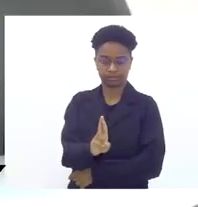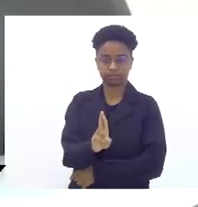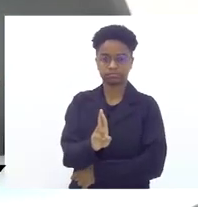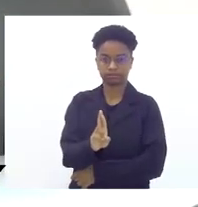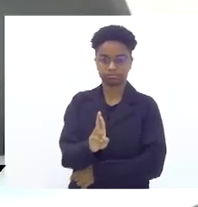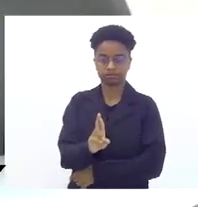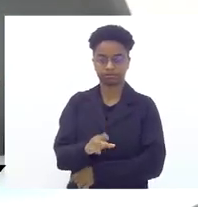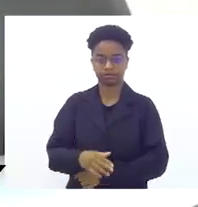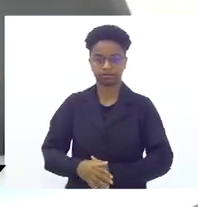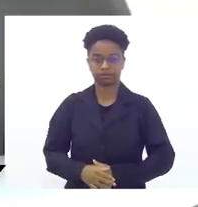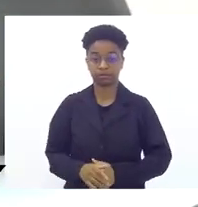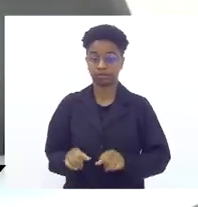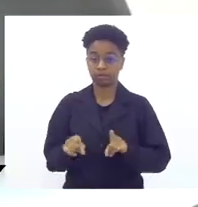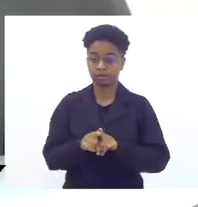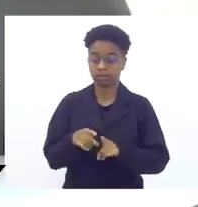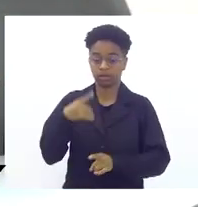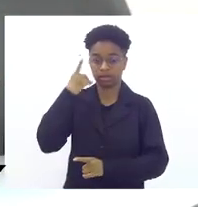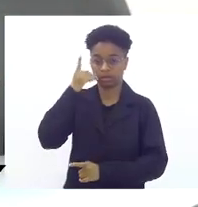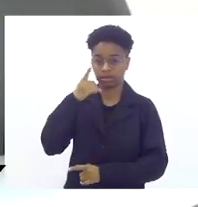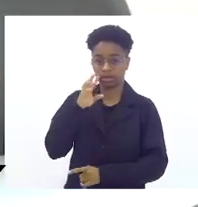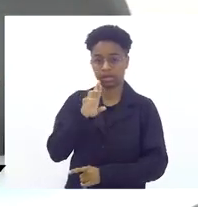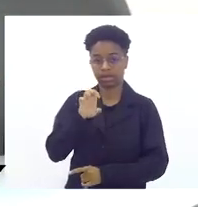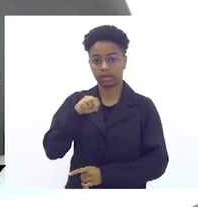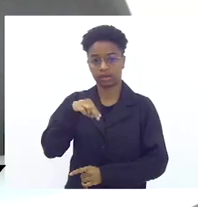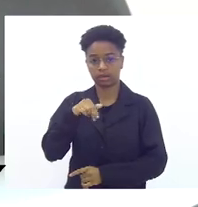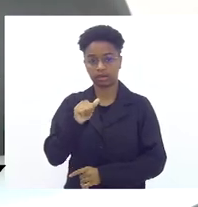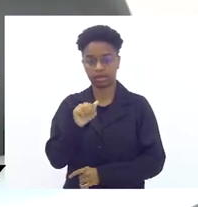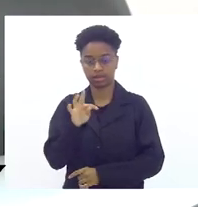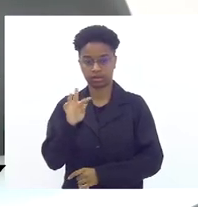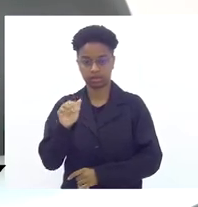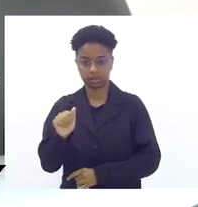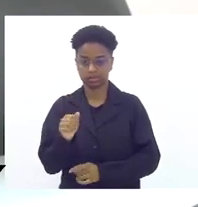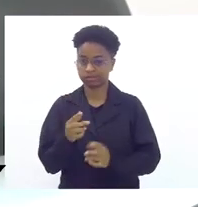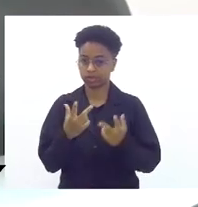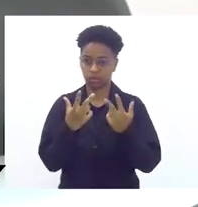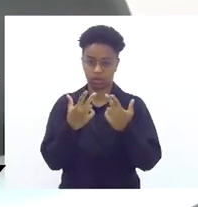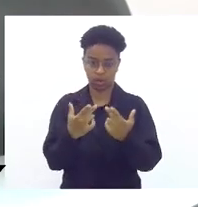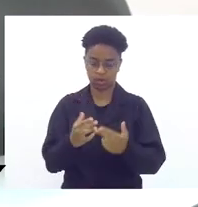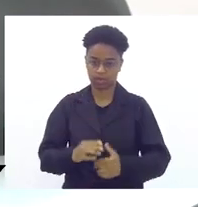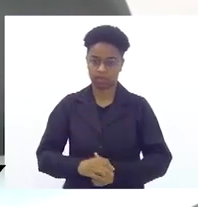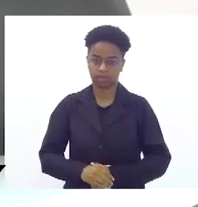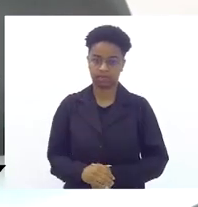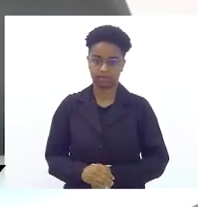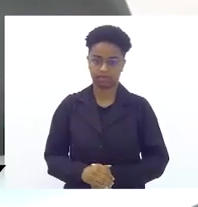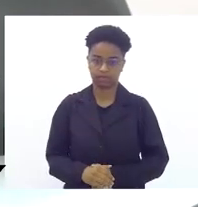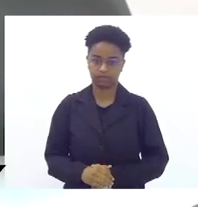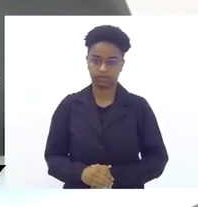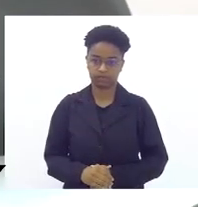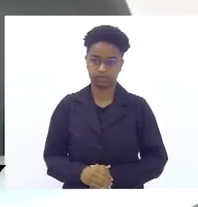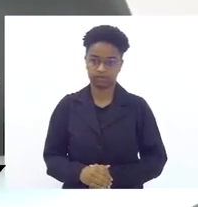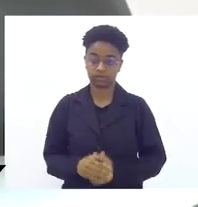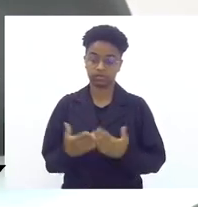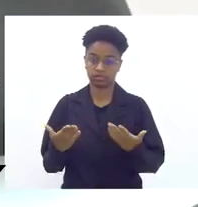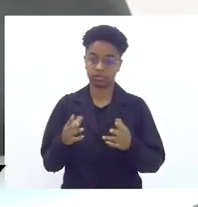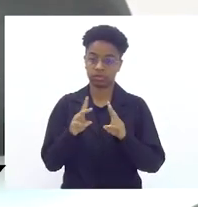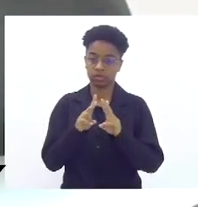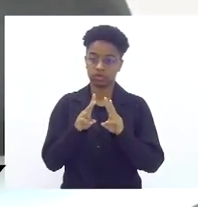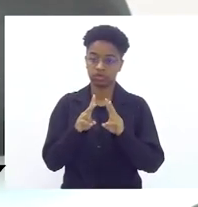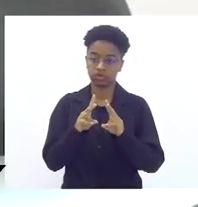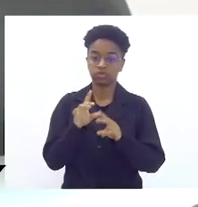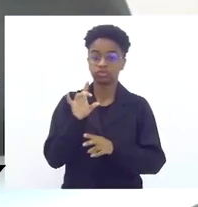e a deputada Renata Souza da mesma forma e só para a gente fazer assim